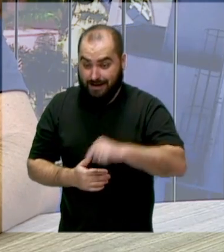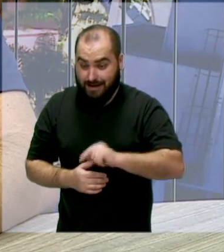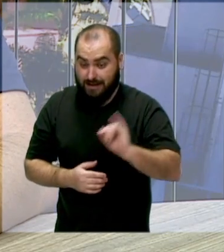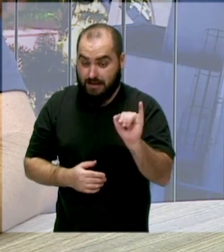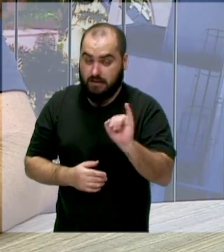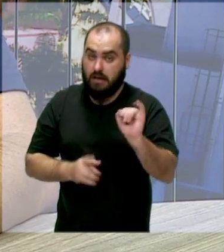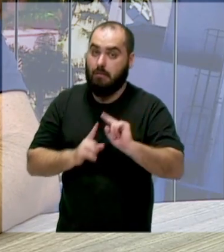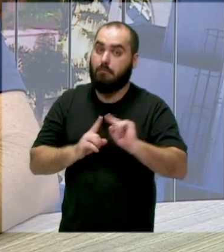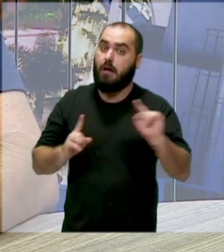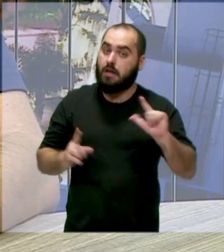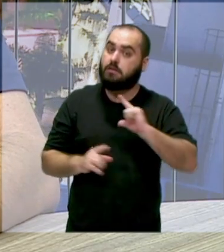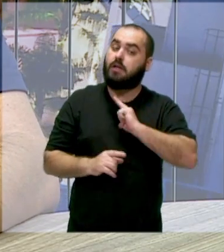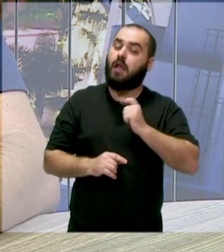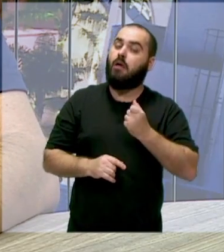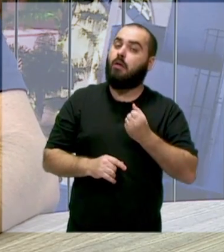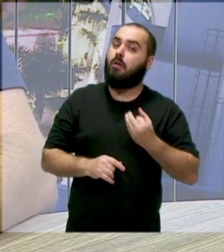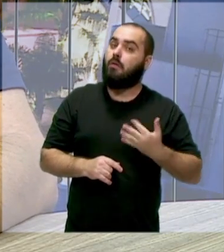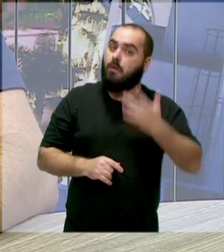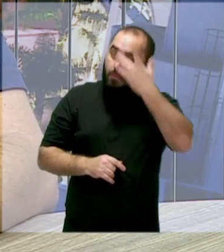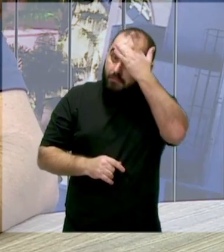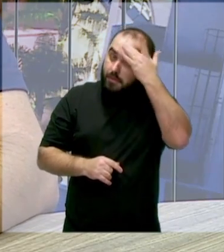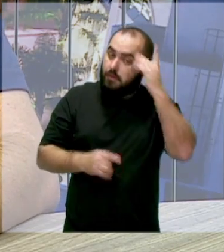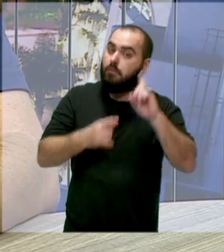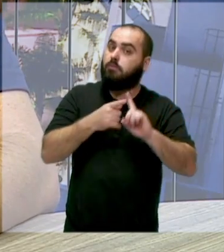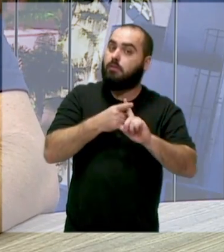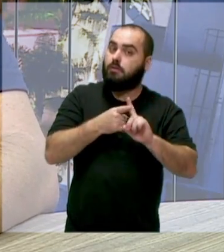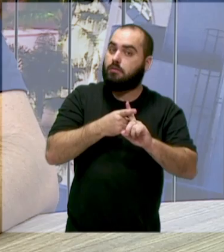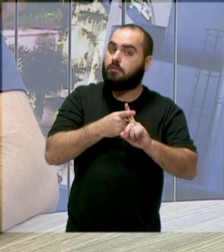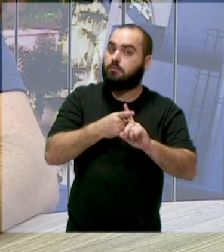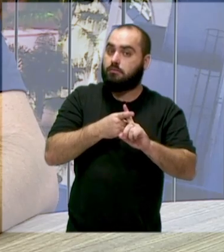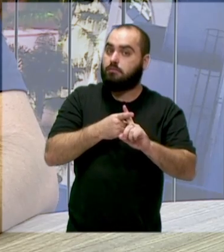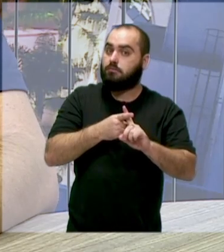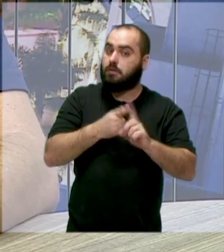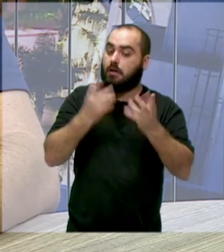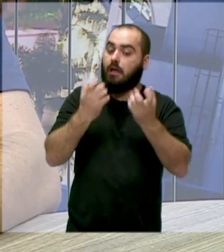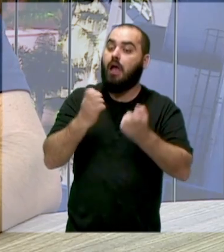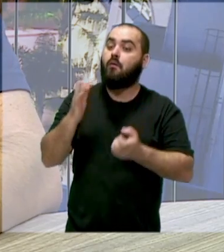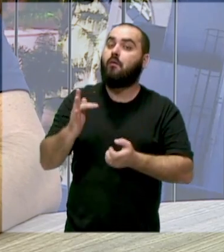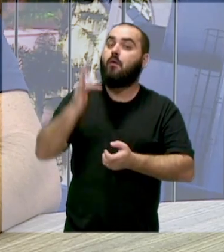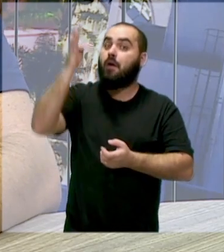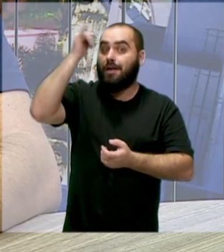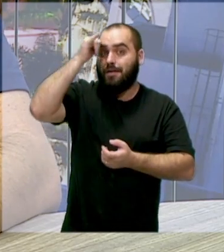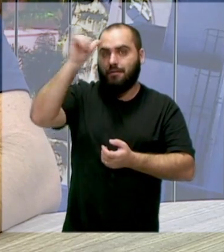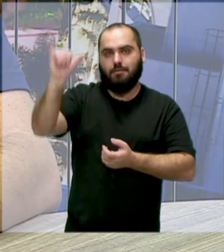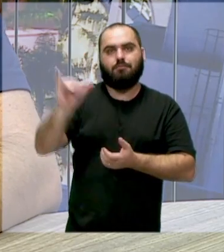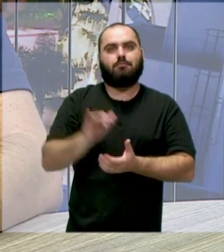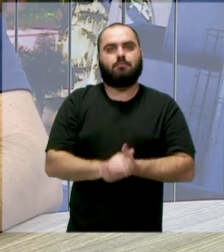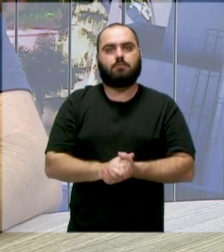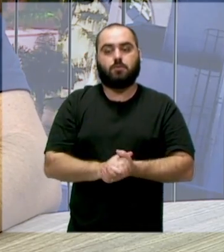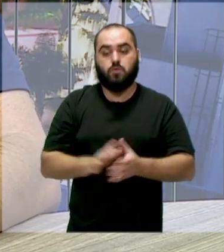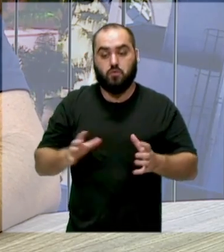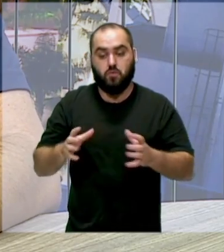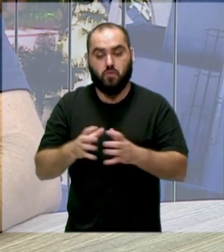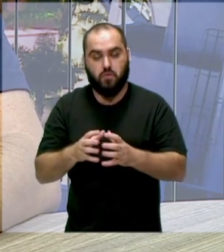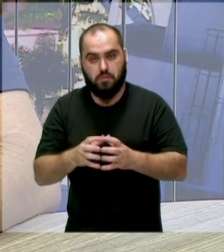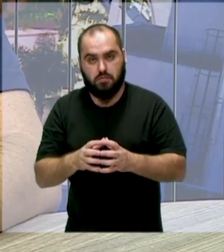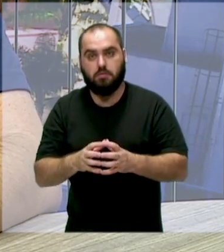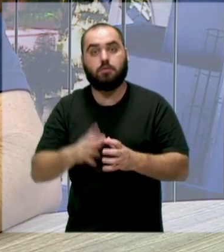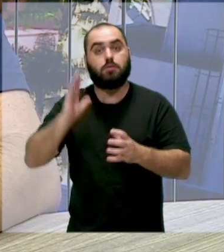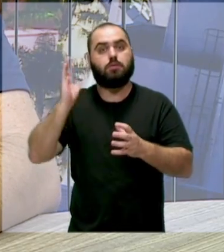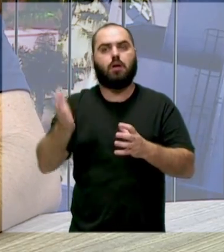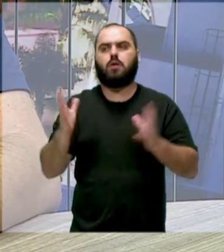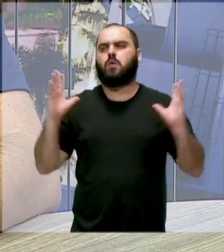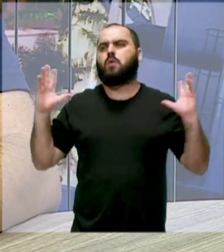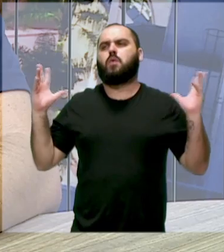uma quantidade de casos, estamos trabalhando para não termos mais casos, né? A nossa equipe está, já todo